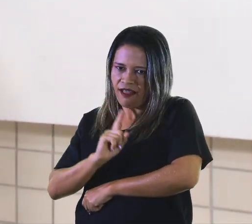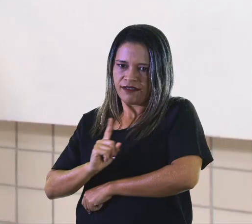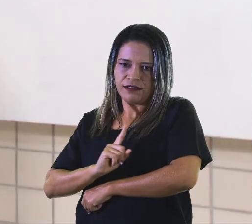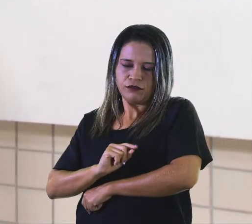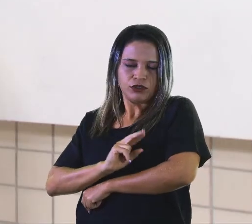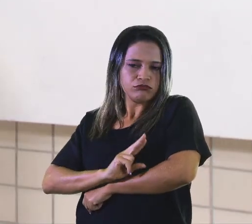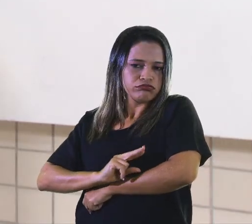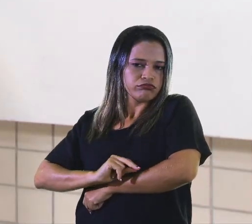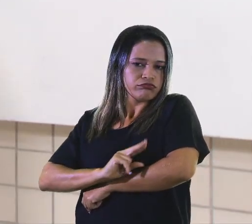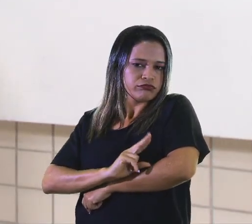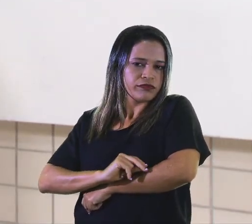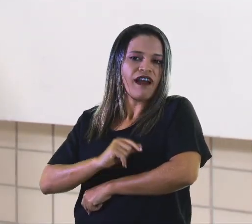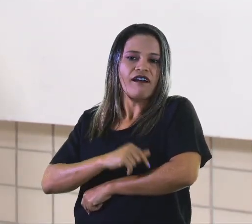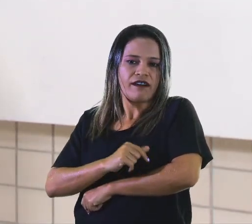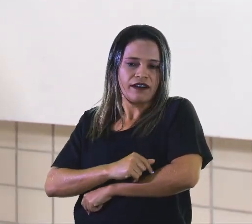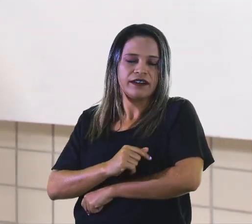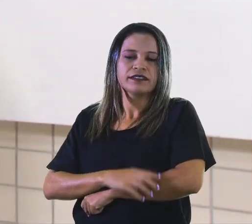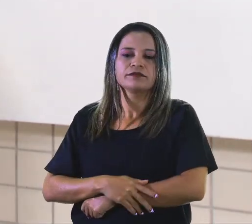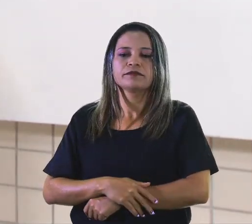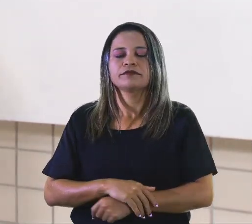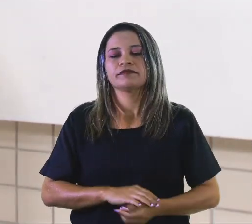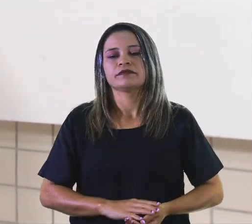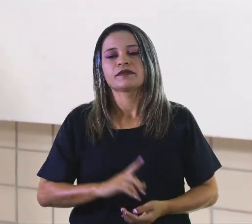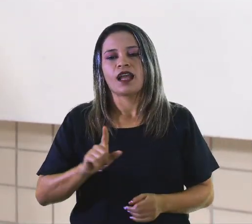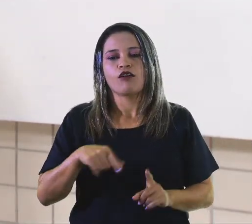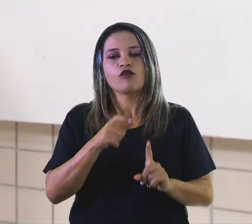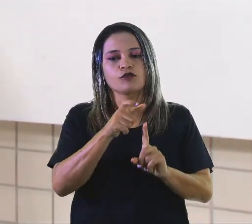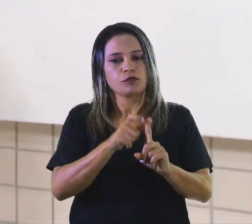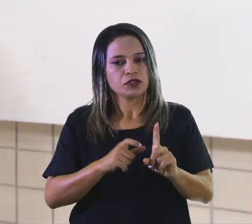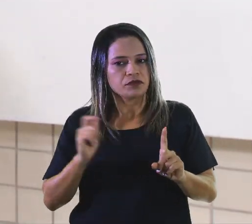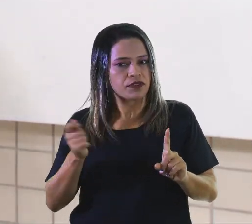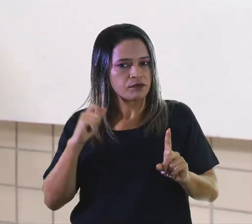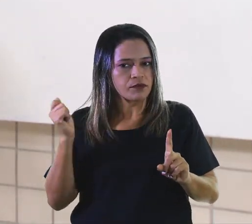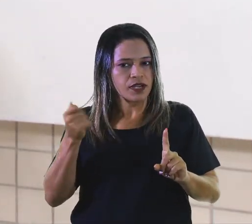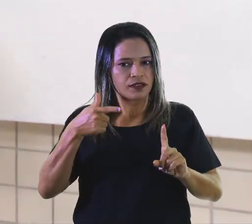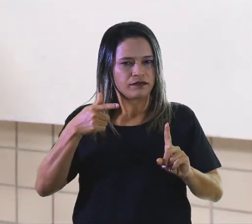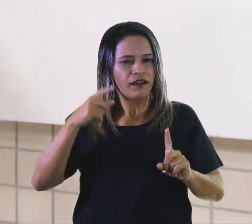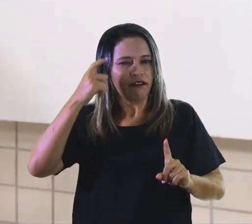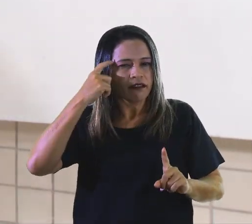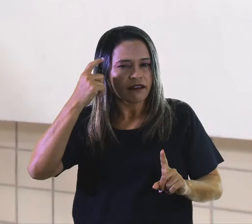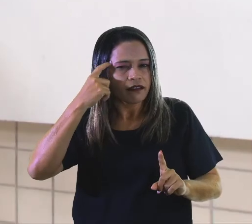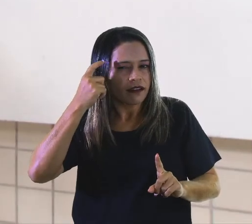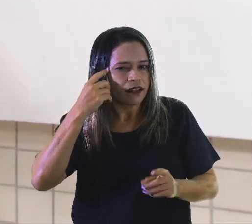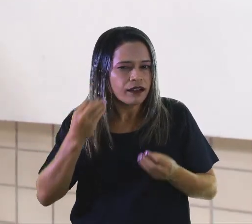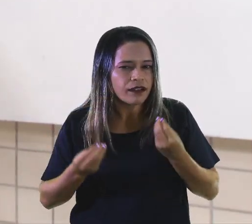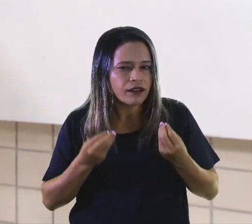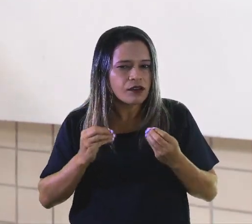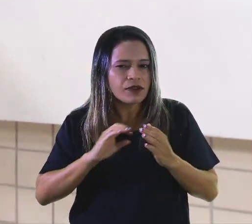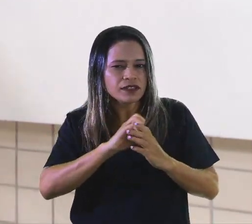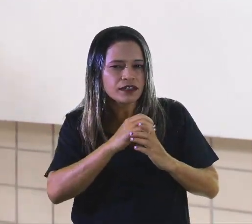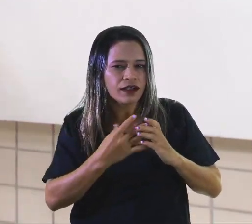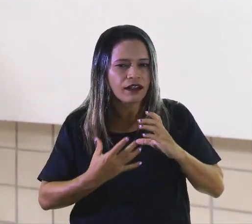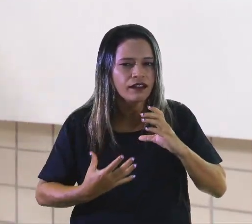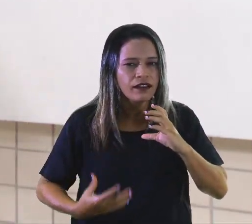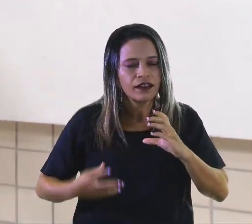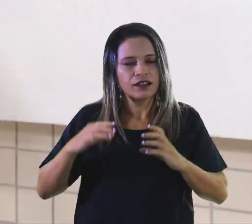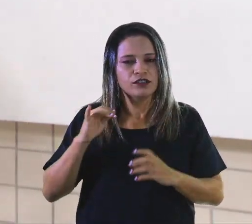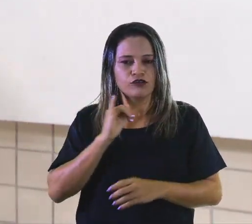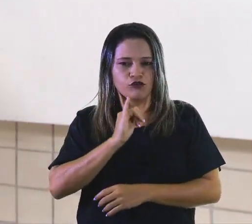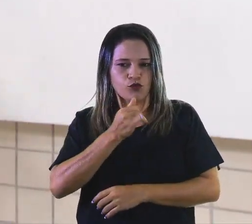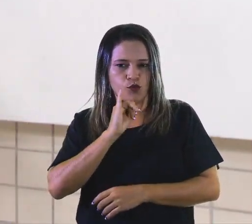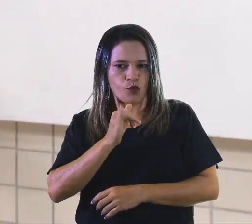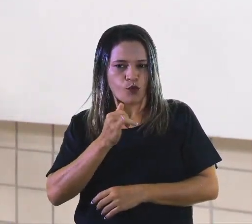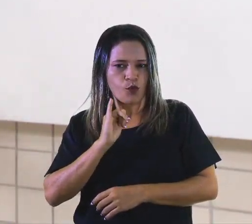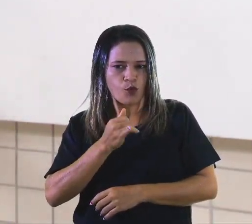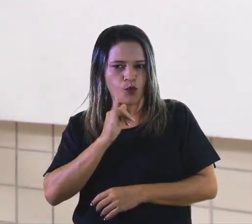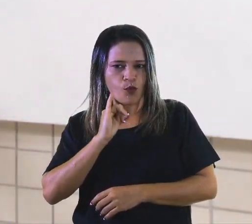fala. Então, aí entra um outro personagem mágico. Vocês estão entendendo aí a característica de um conto de fadas,